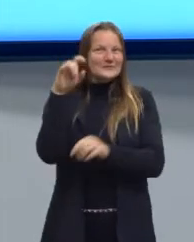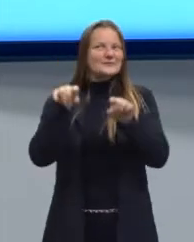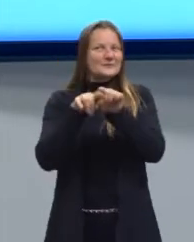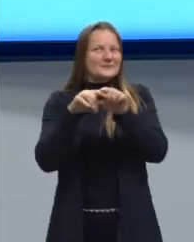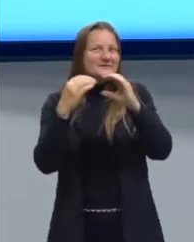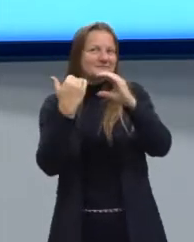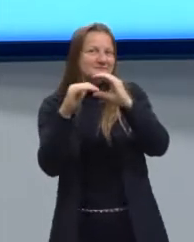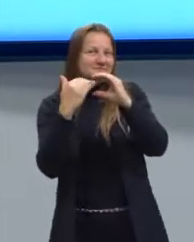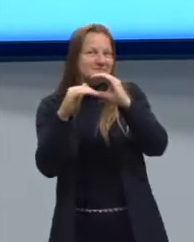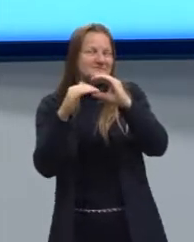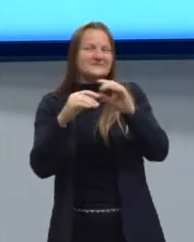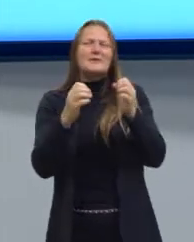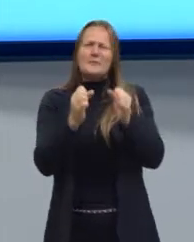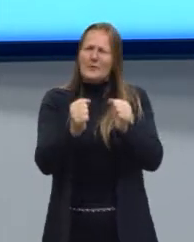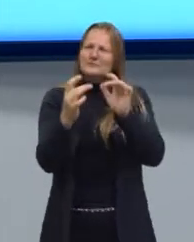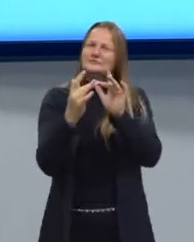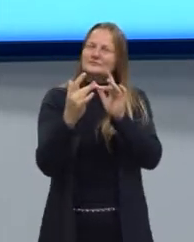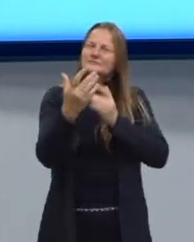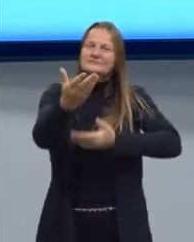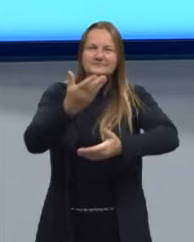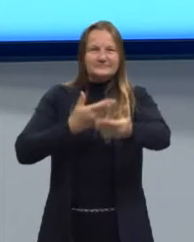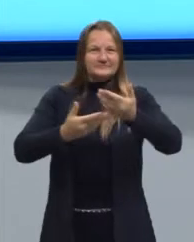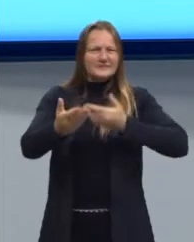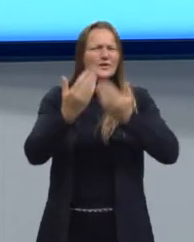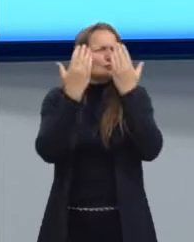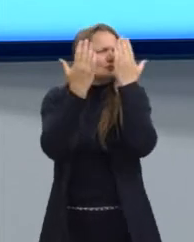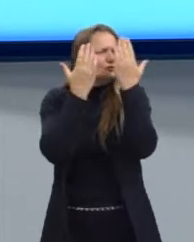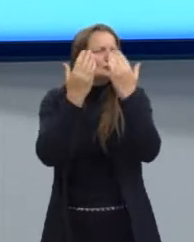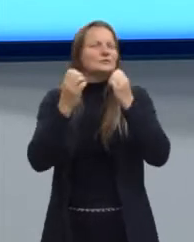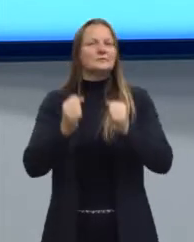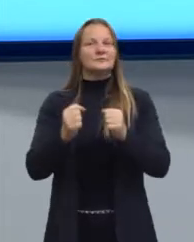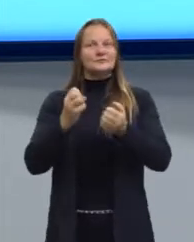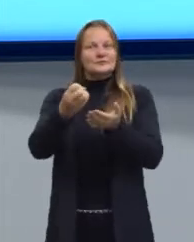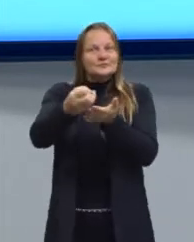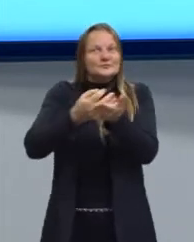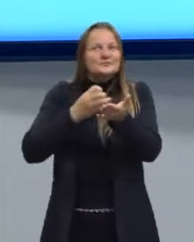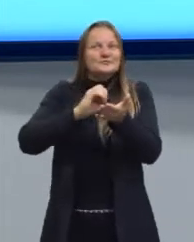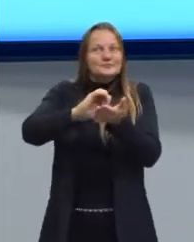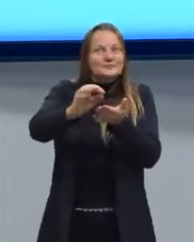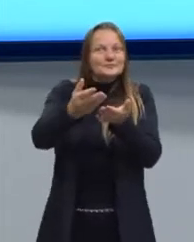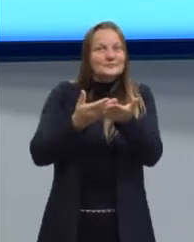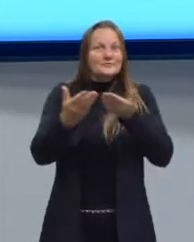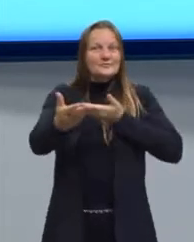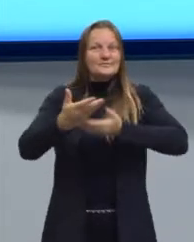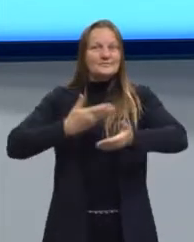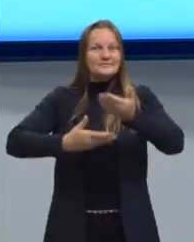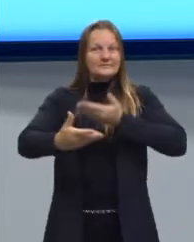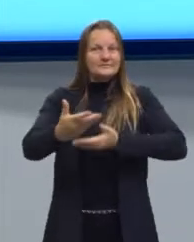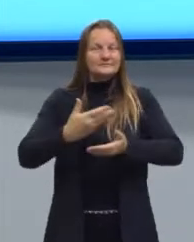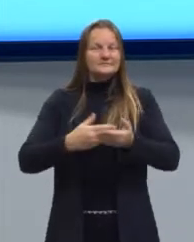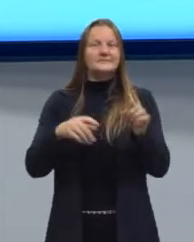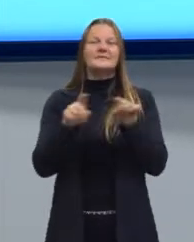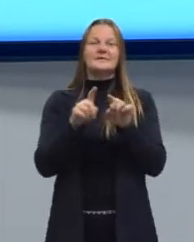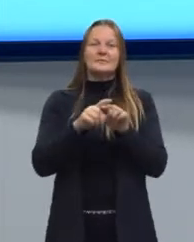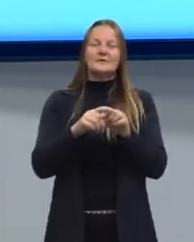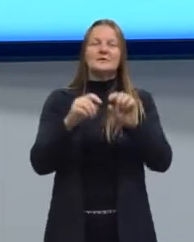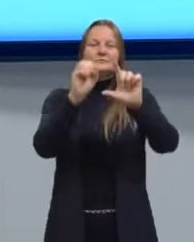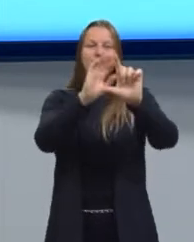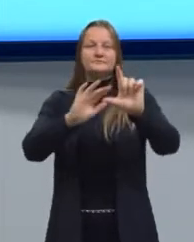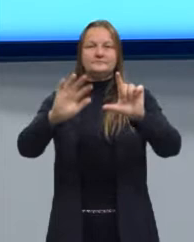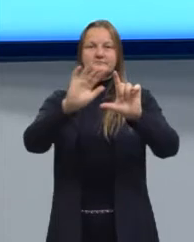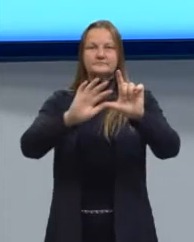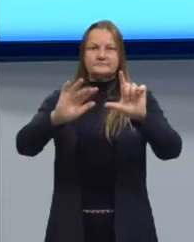caso vocês queiram em contato tirar dúvidas deixar alguma mensagem e também ali no QR Code